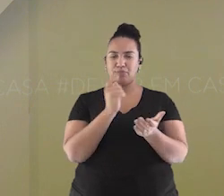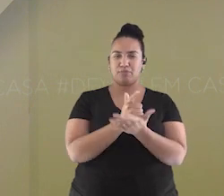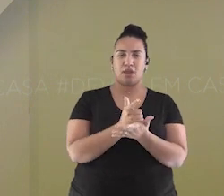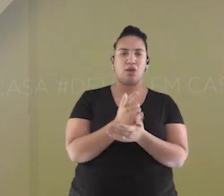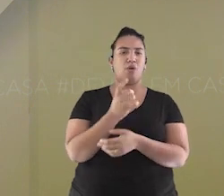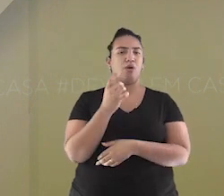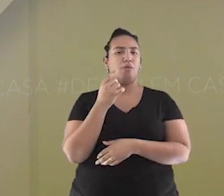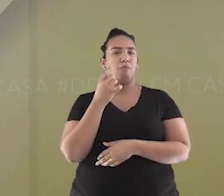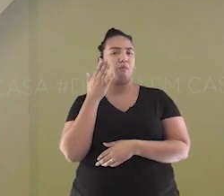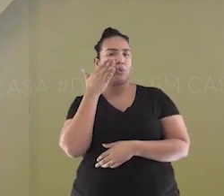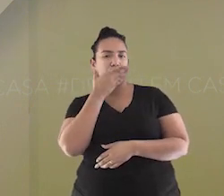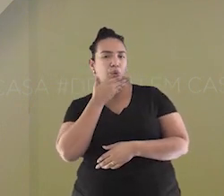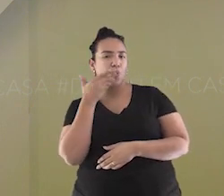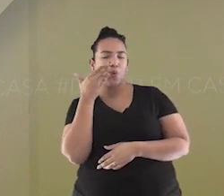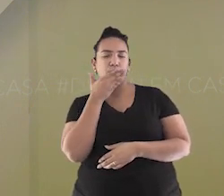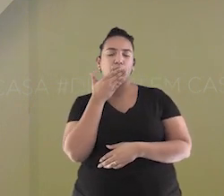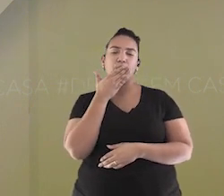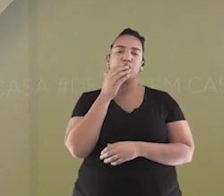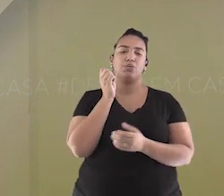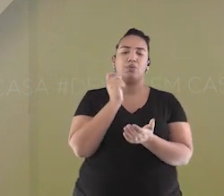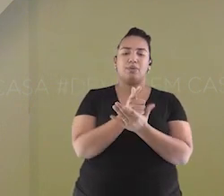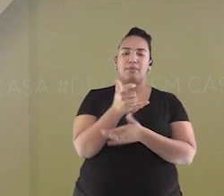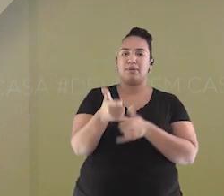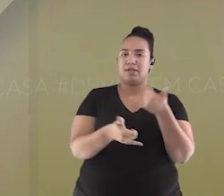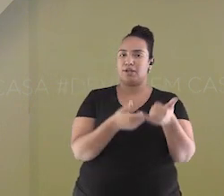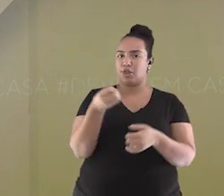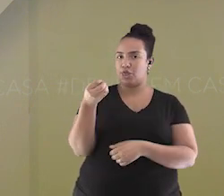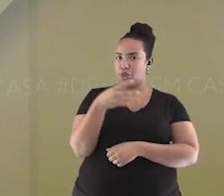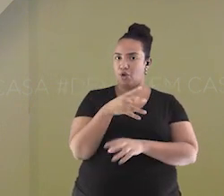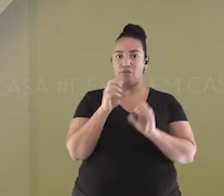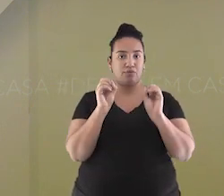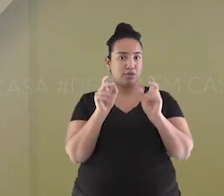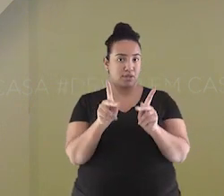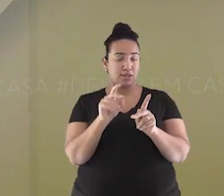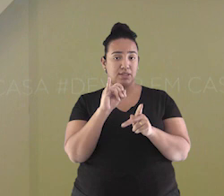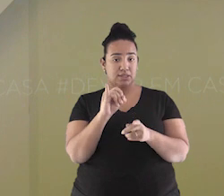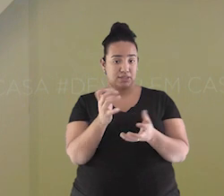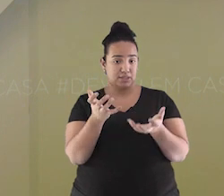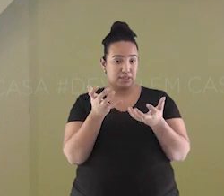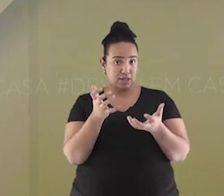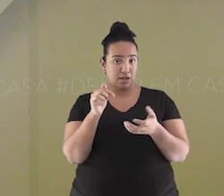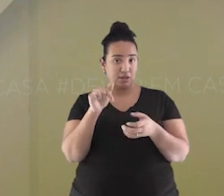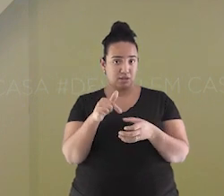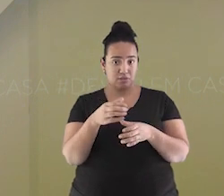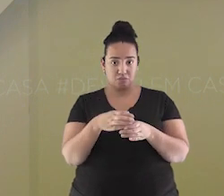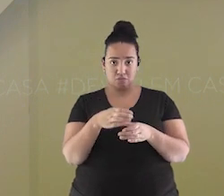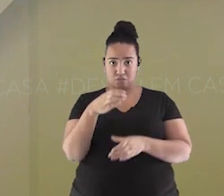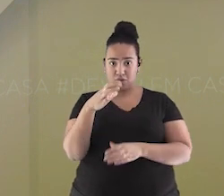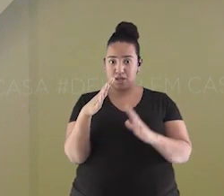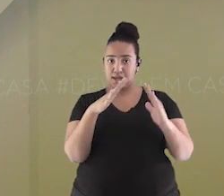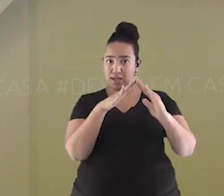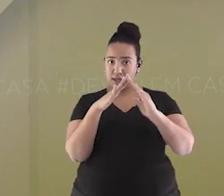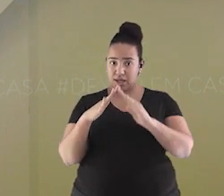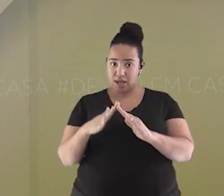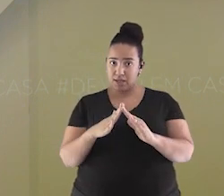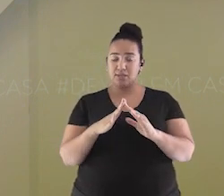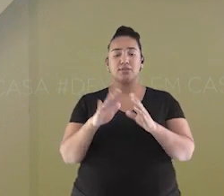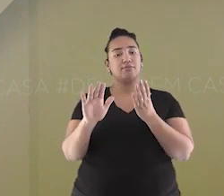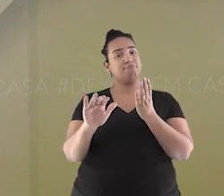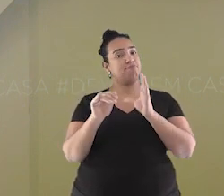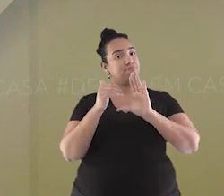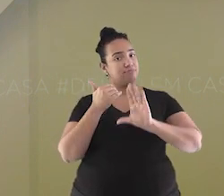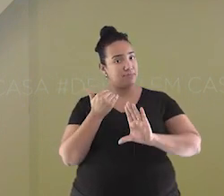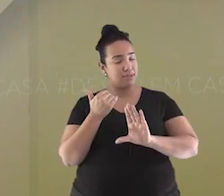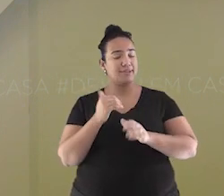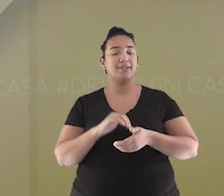né? Vai comprar um salgadinho, vai comprar um brinquedo novo, beleza? Se vocês fizerem esse potinho em casa, esse